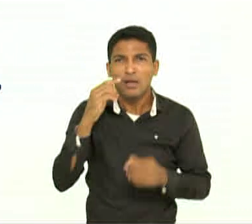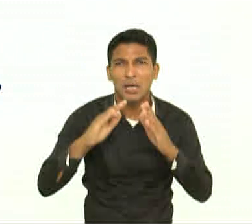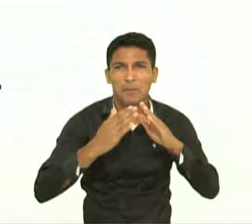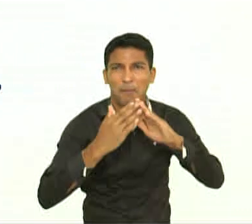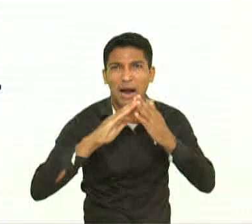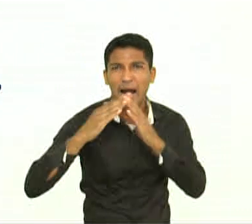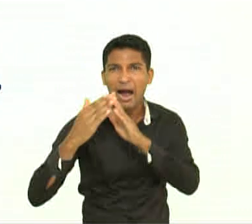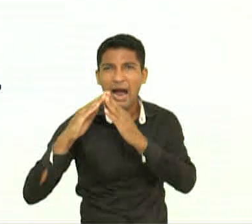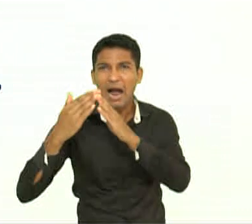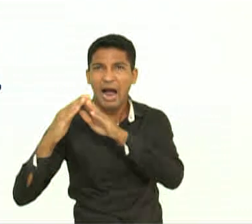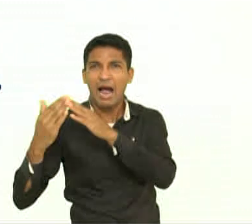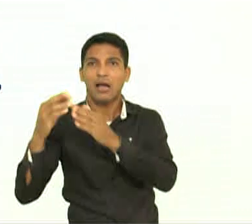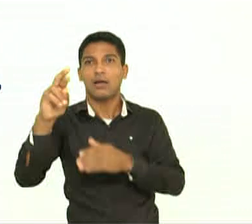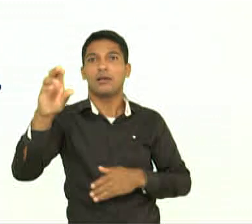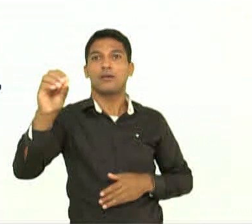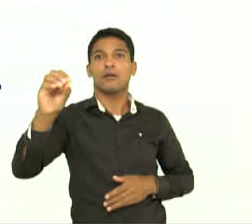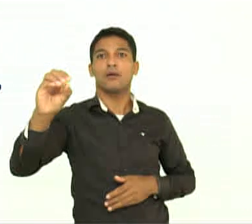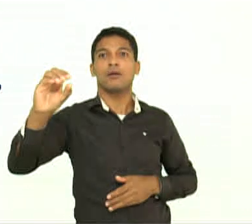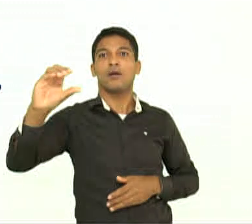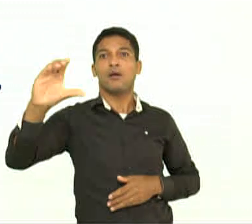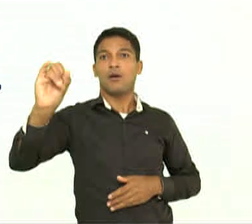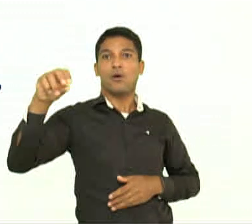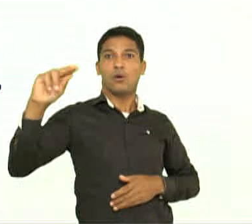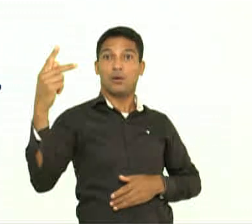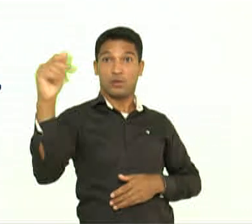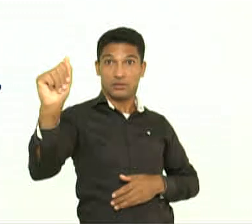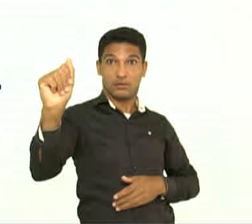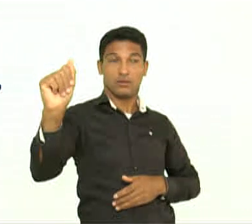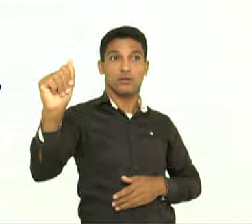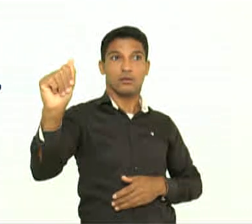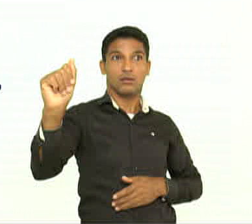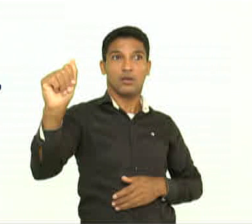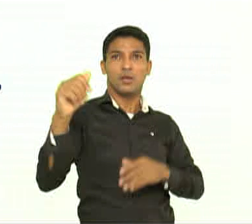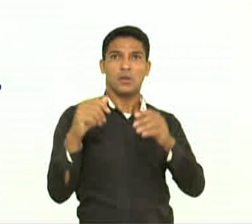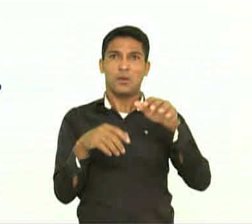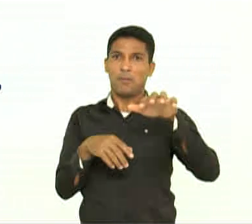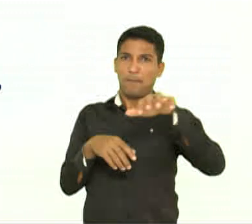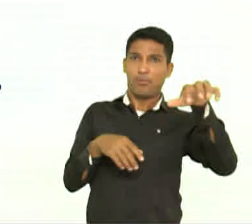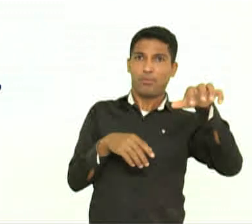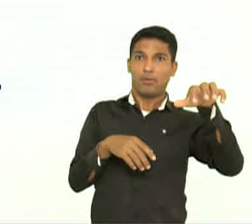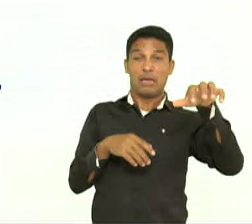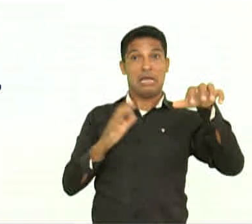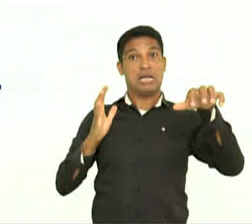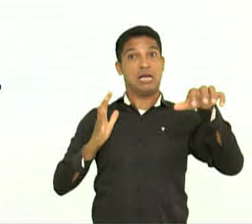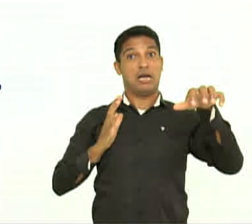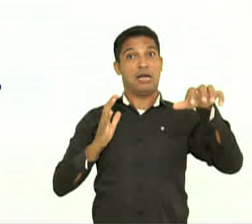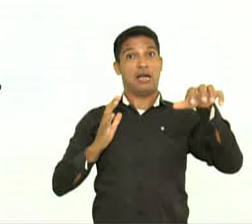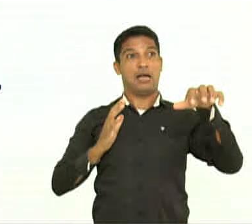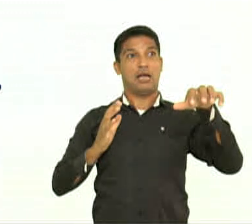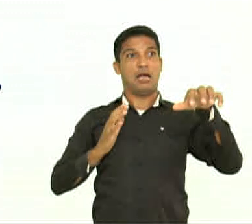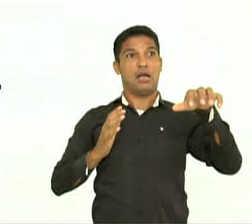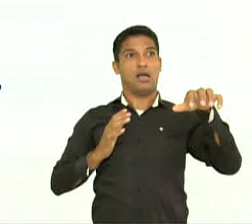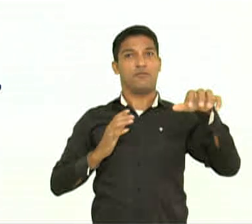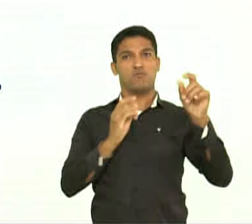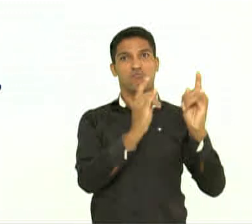a favela da Rocinha e depois um bairro mais rico ali, você percebe ali, ó, com prédios